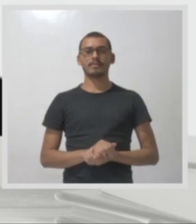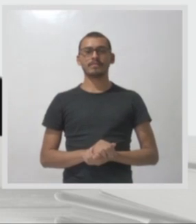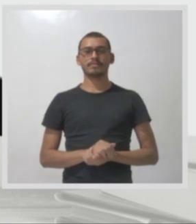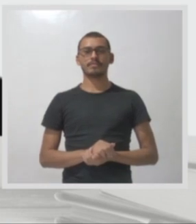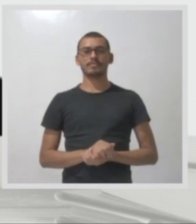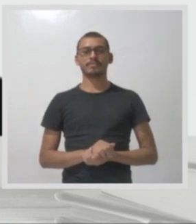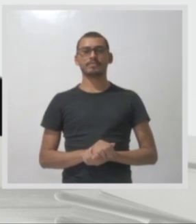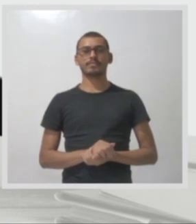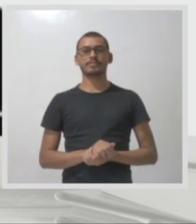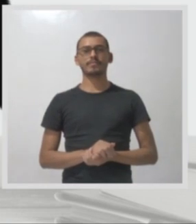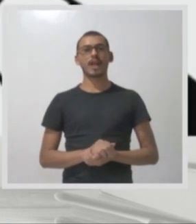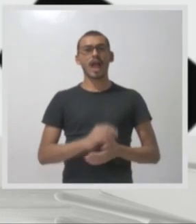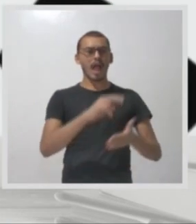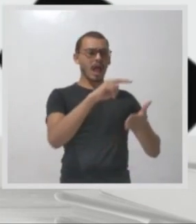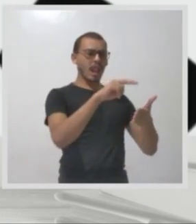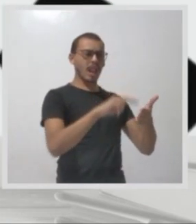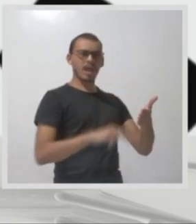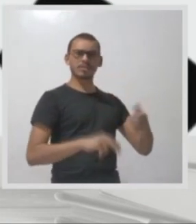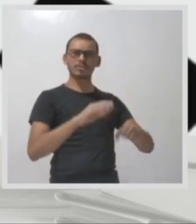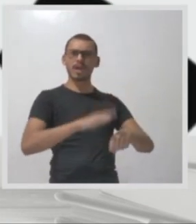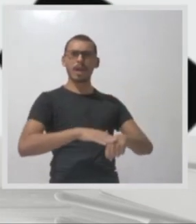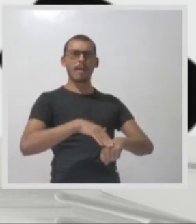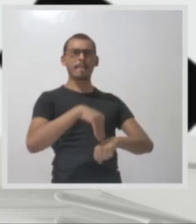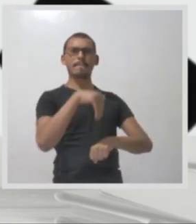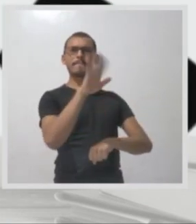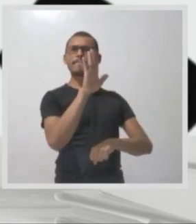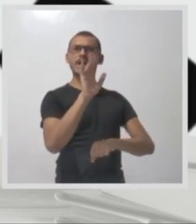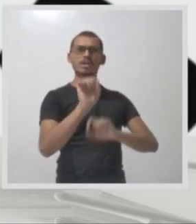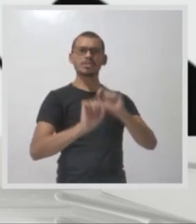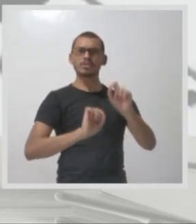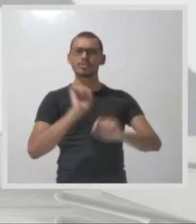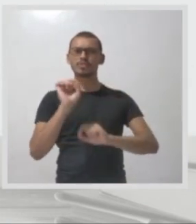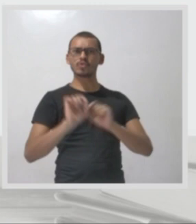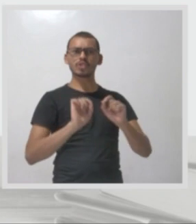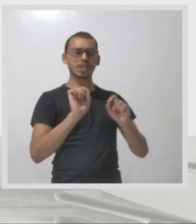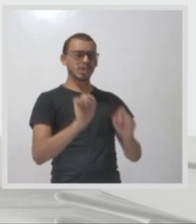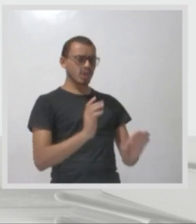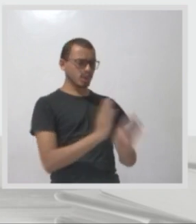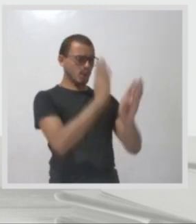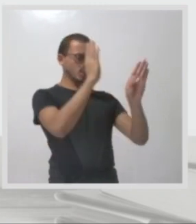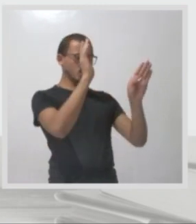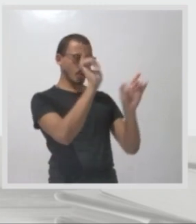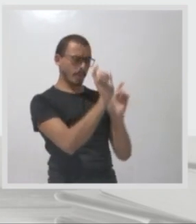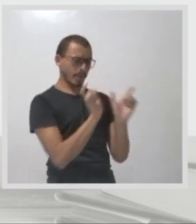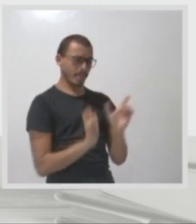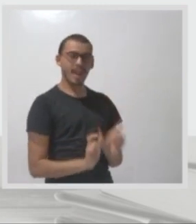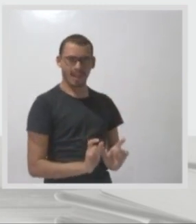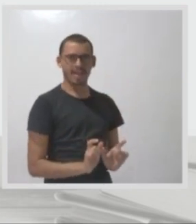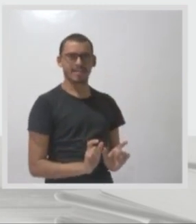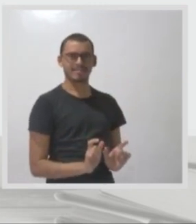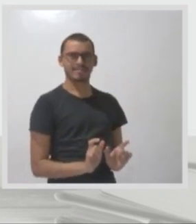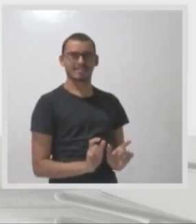A leitura é muito mais do que decifrar palavras.